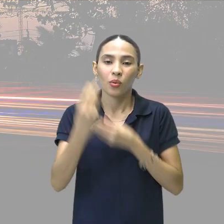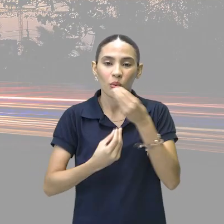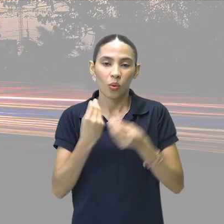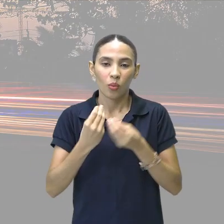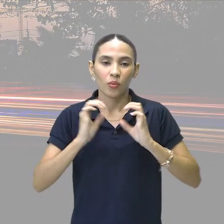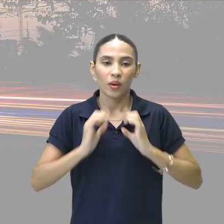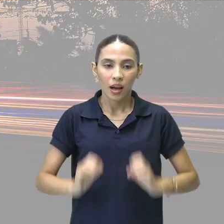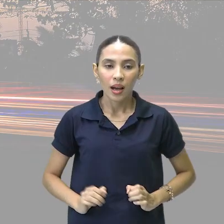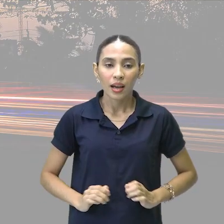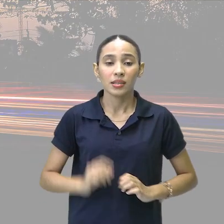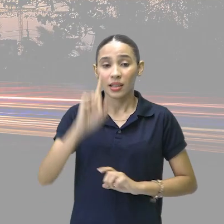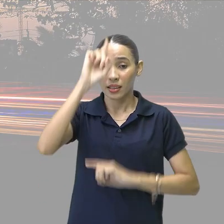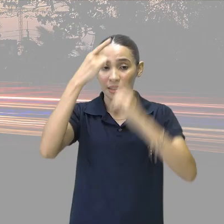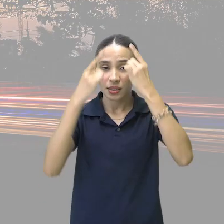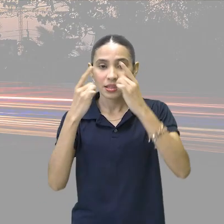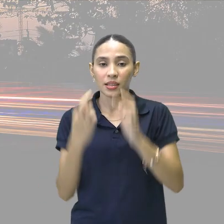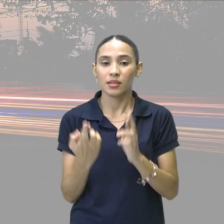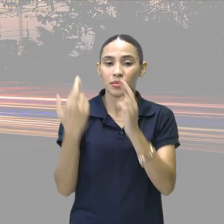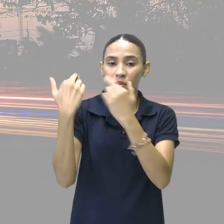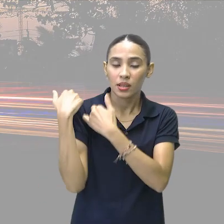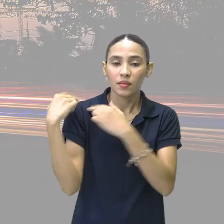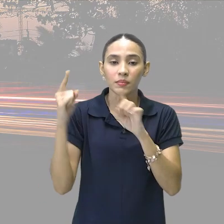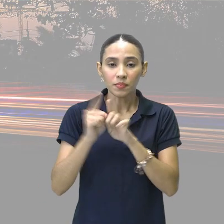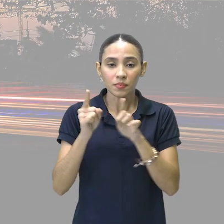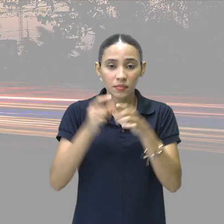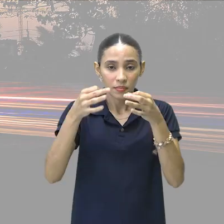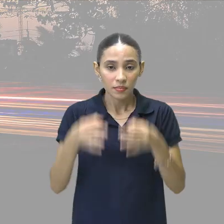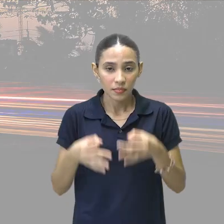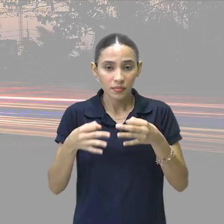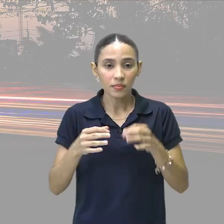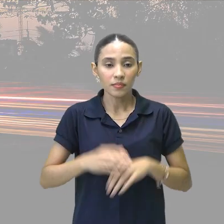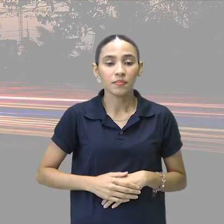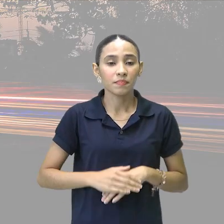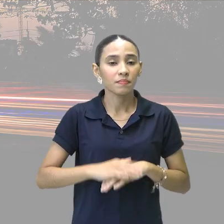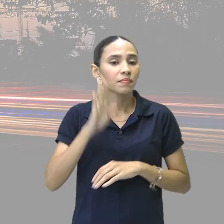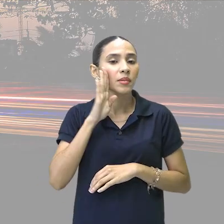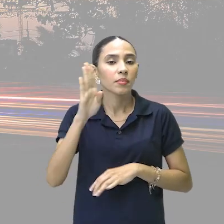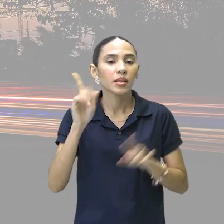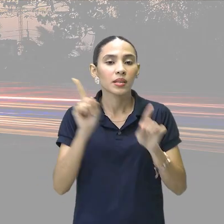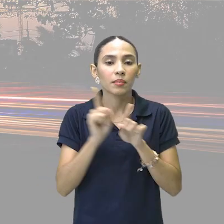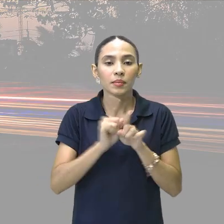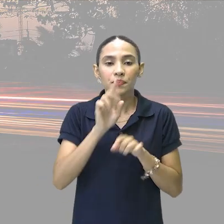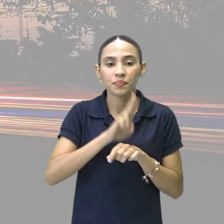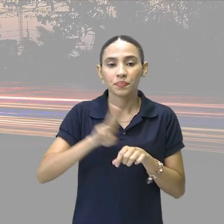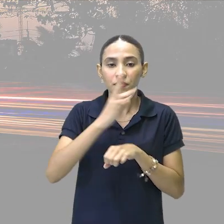ética, criativa, responsável e adequada, especialmente quando